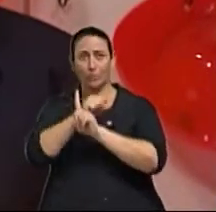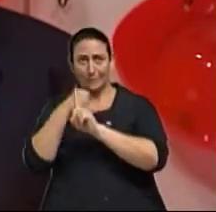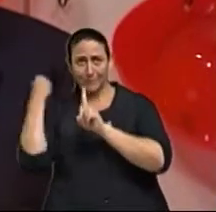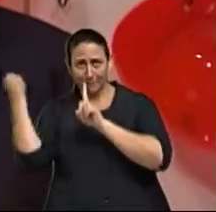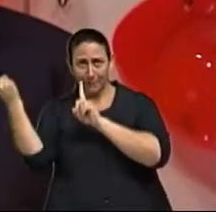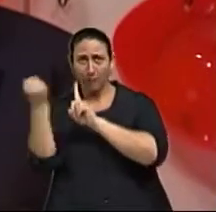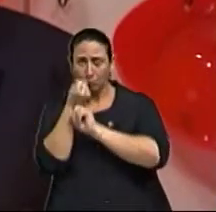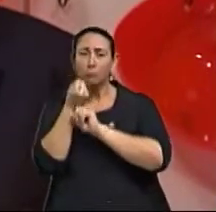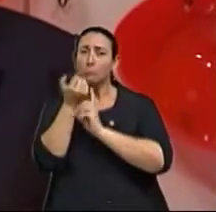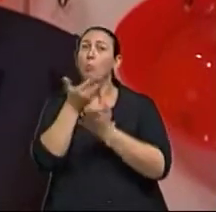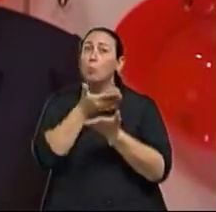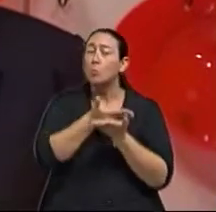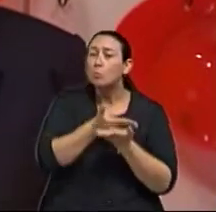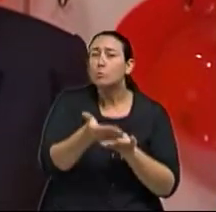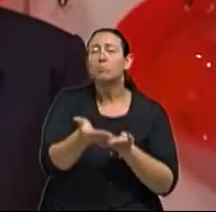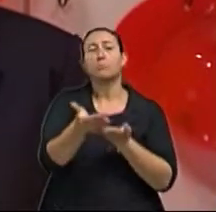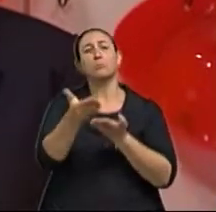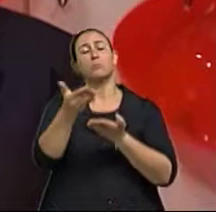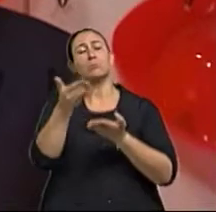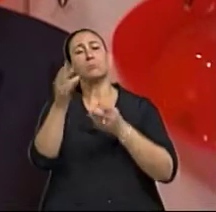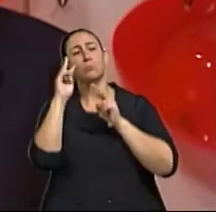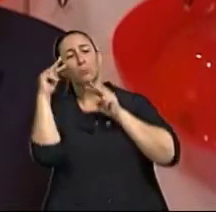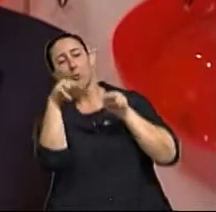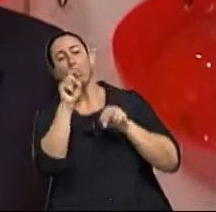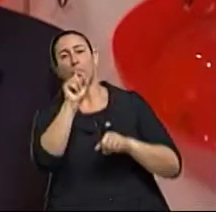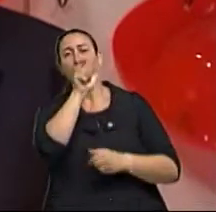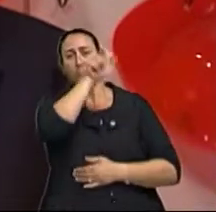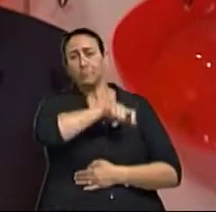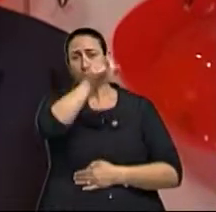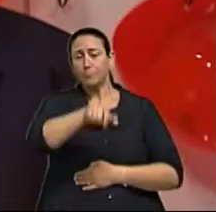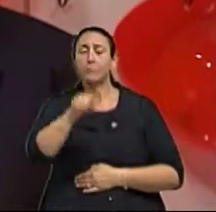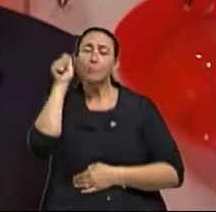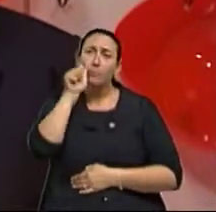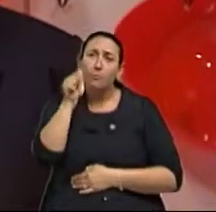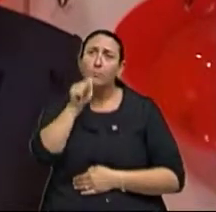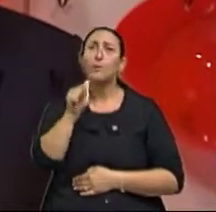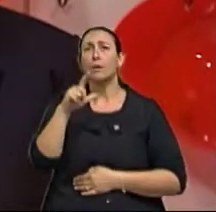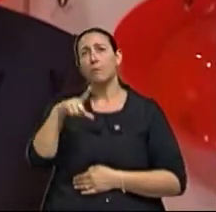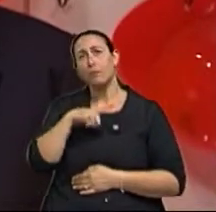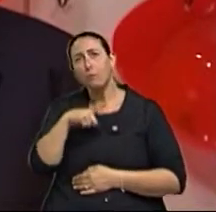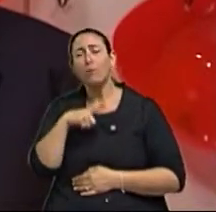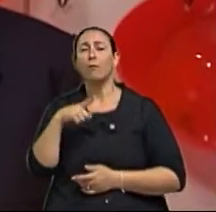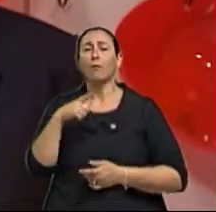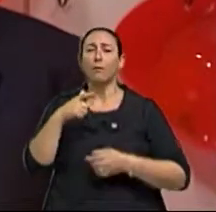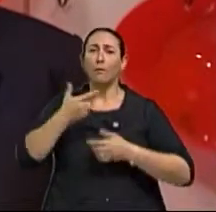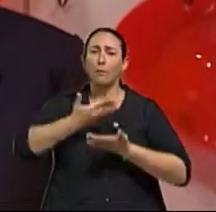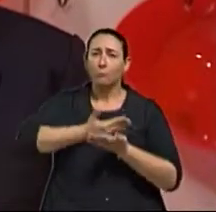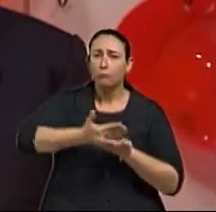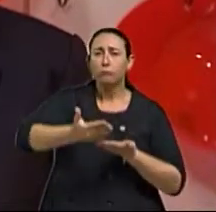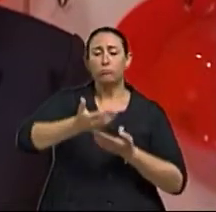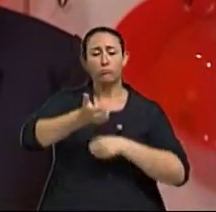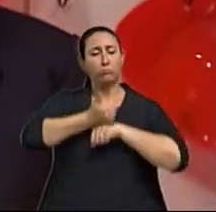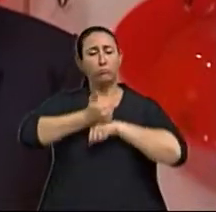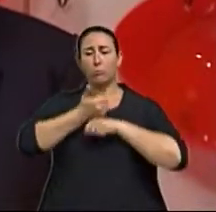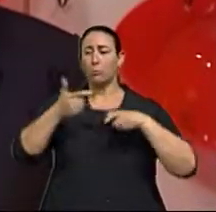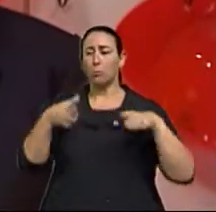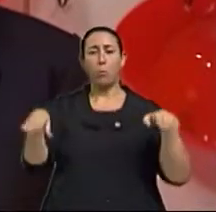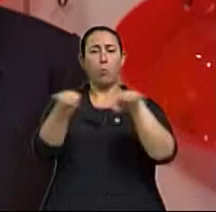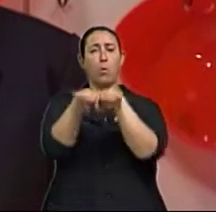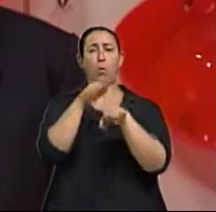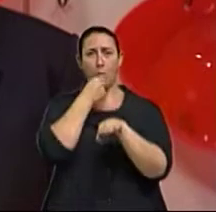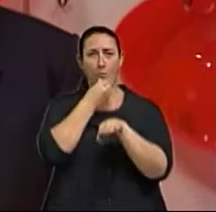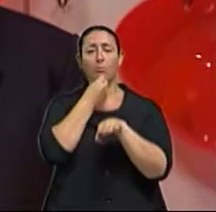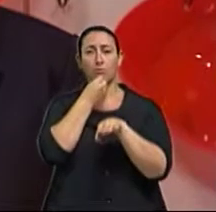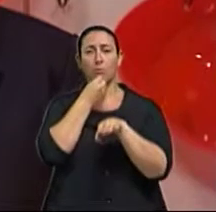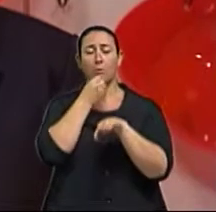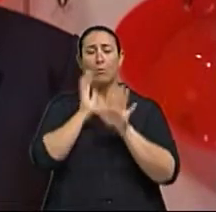né? Hoje a mulher no Brasil tem uma inserção profissional quase tão boa quanto a do homem. Então, à medida